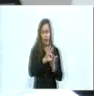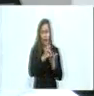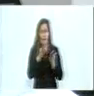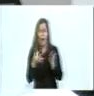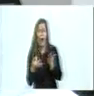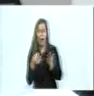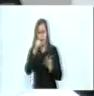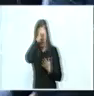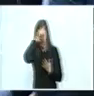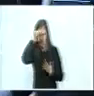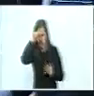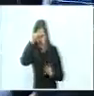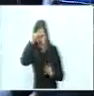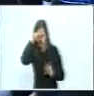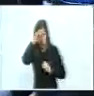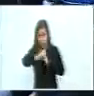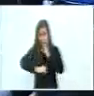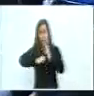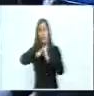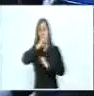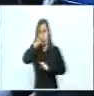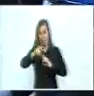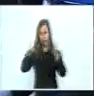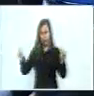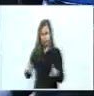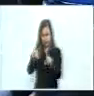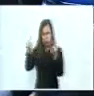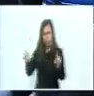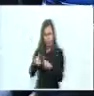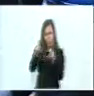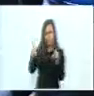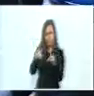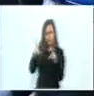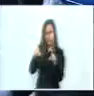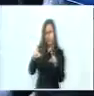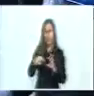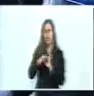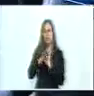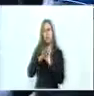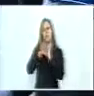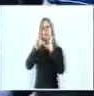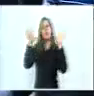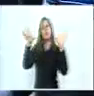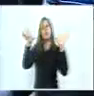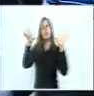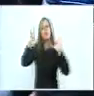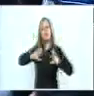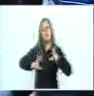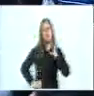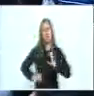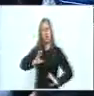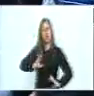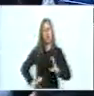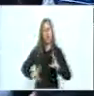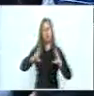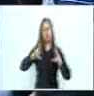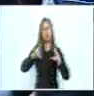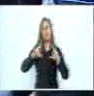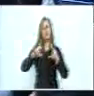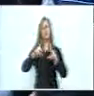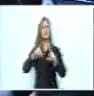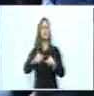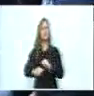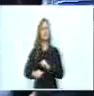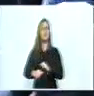Prefeitura na Rede Mundial de Computadores, com disponibilização ao cidadão de todo o mecanismo